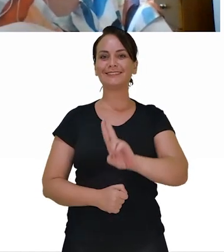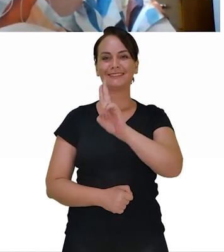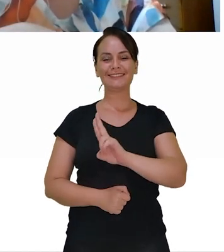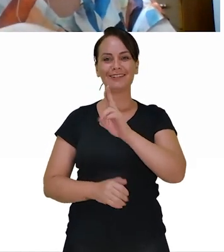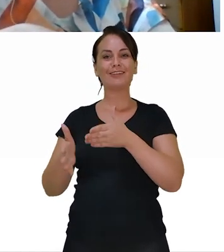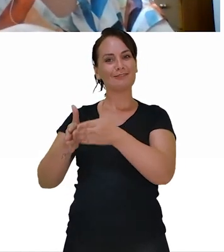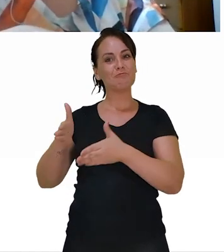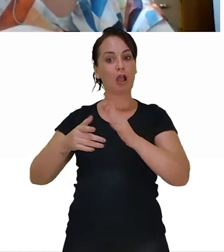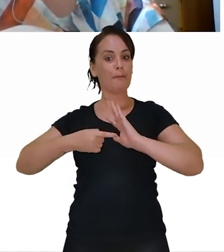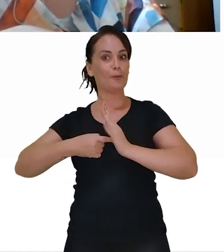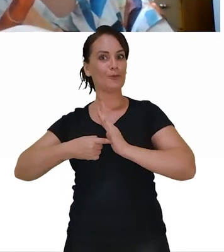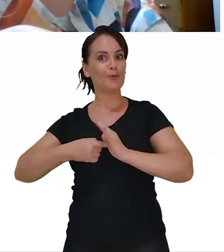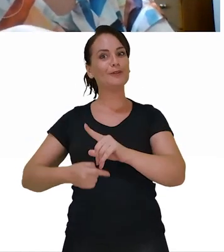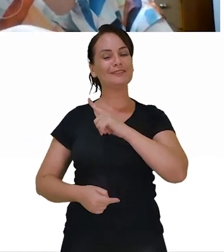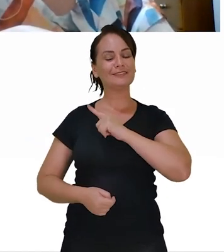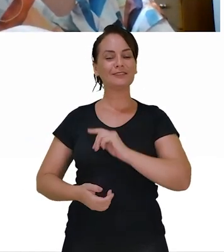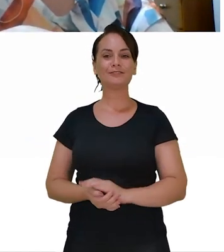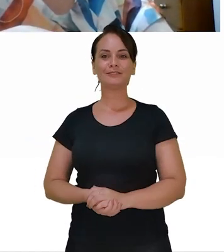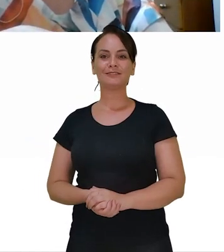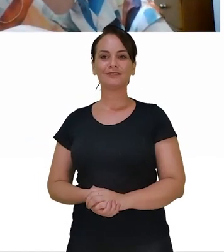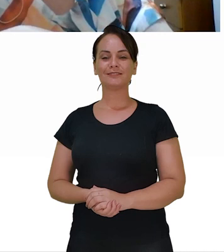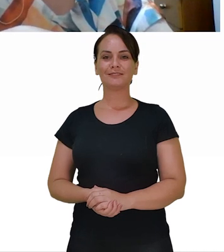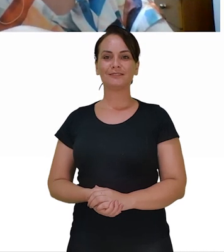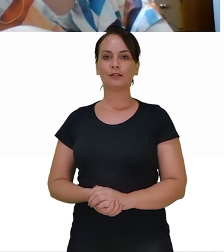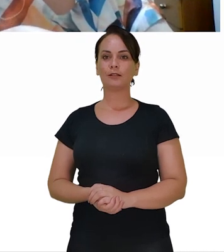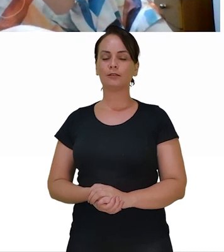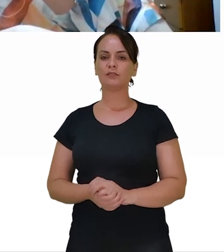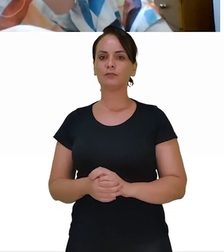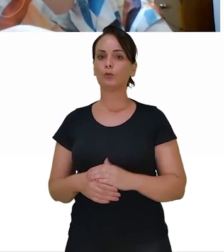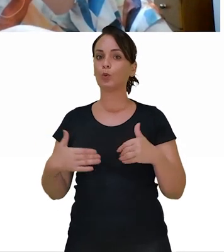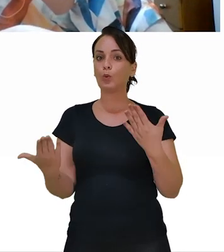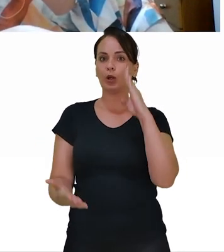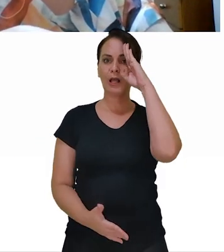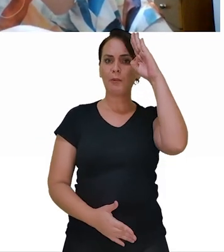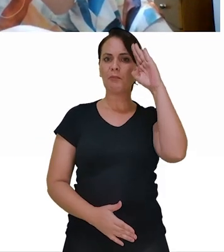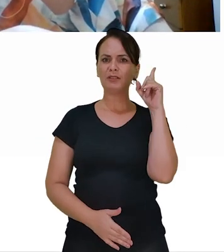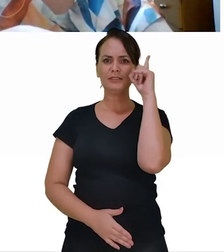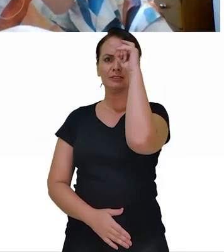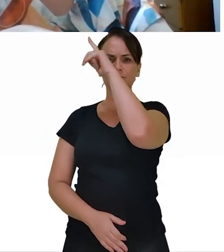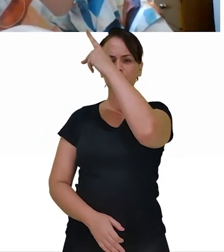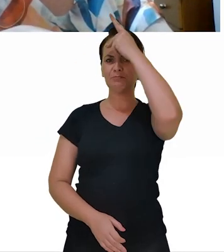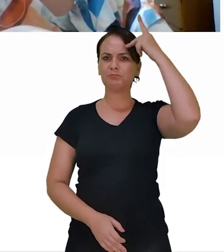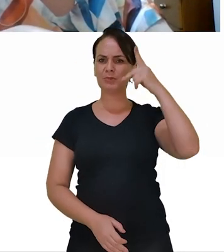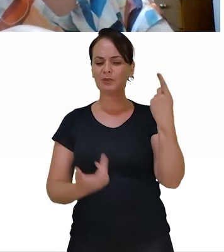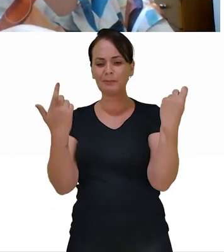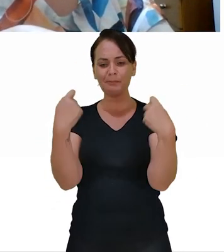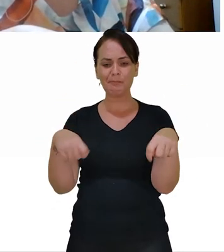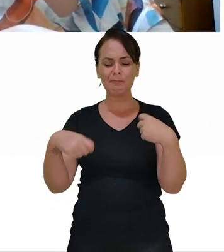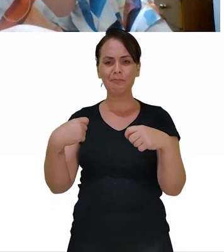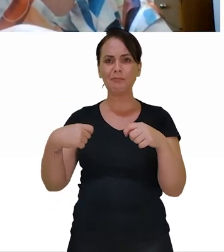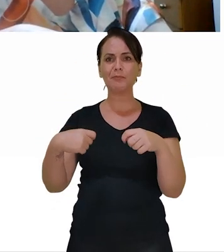roda motorizada que eu tenho hoje. Qual é a principal dificuldade de uma pessoa que precisa ter esse